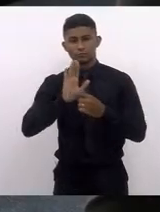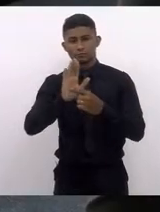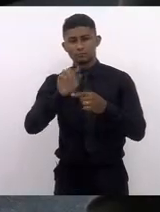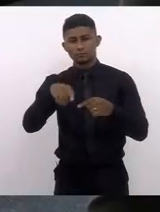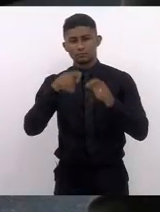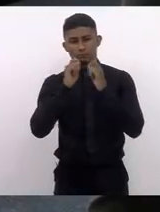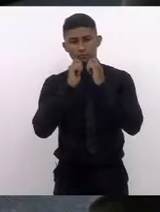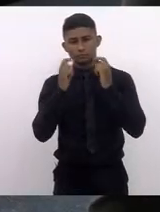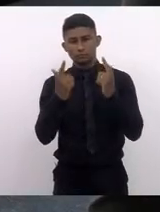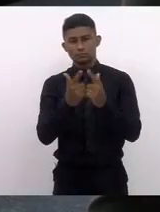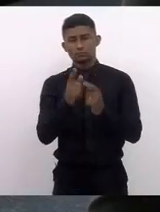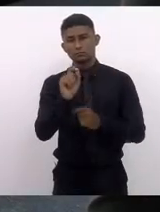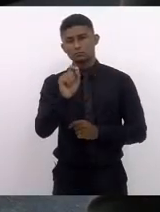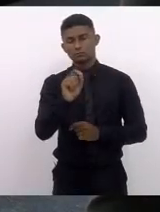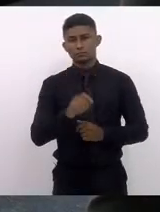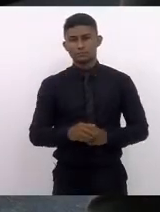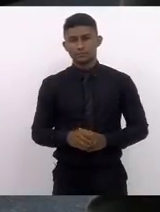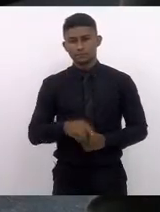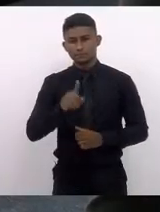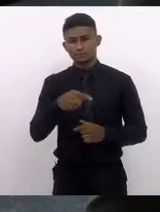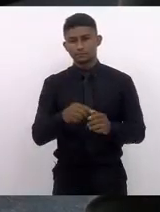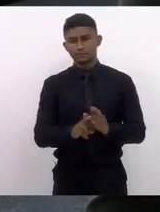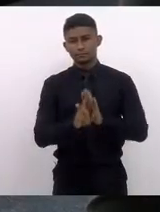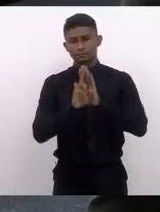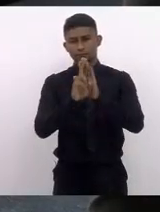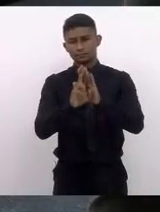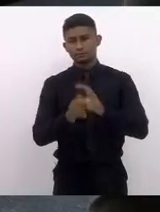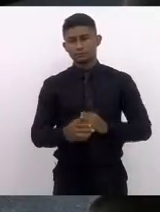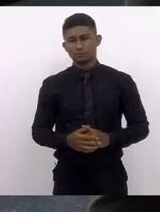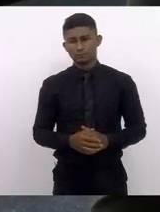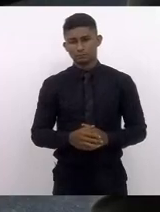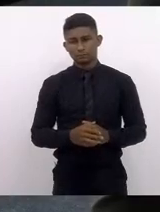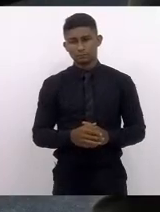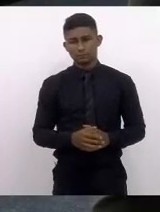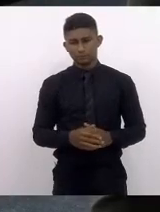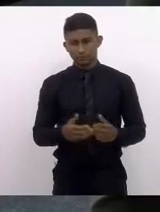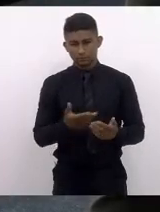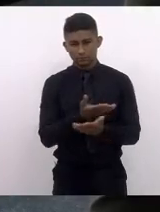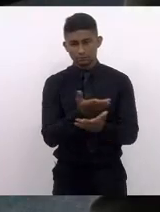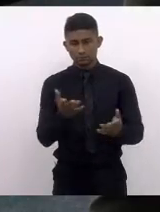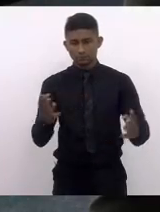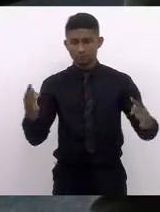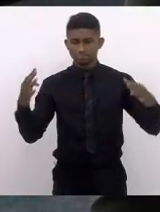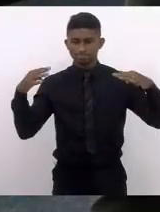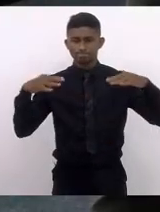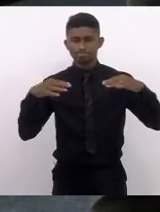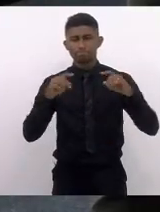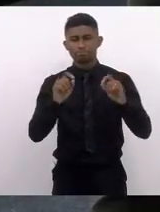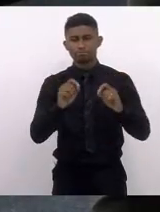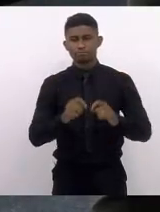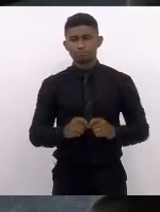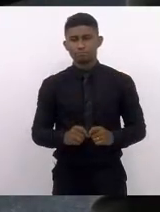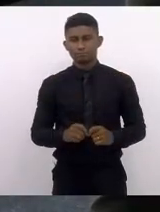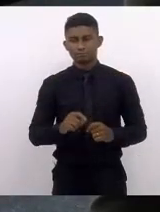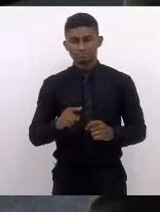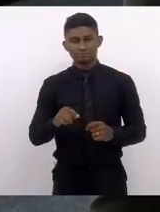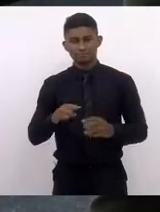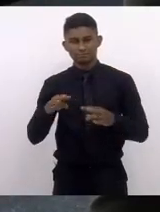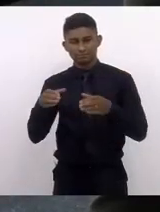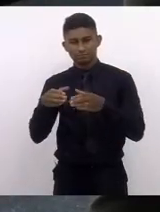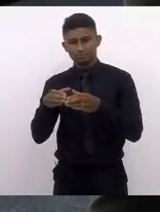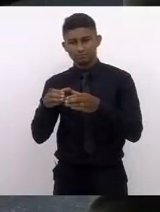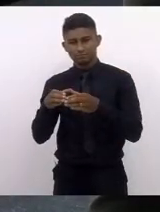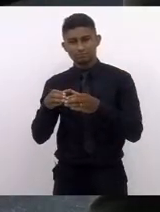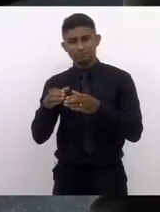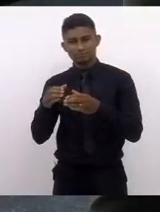aqui na casa uma representação trazendo a público uma manifestação do Tribunal de Contas